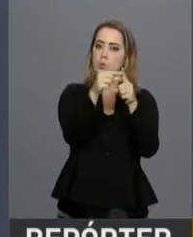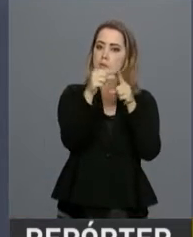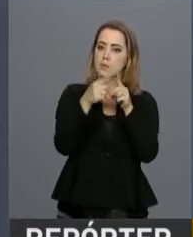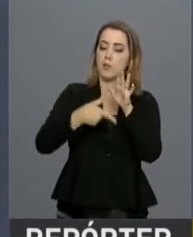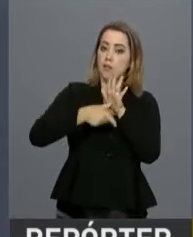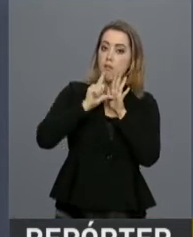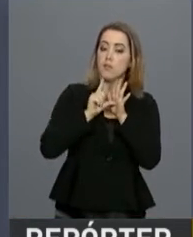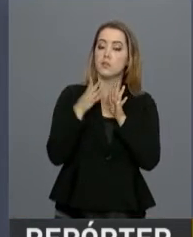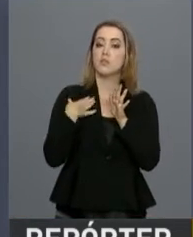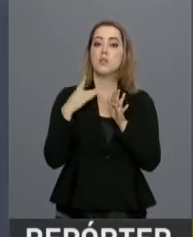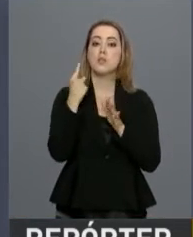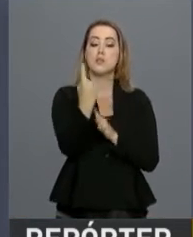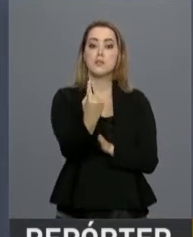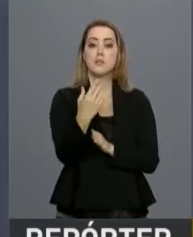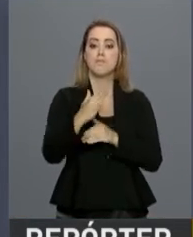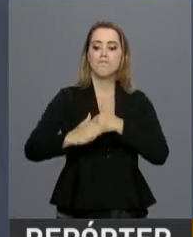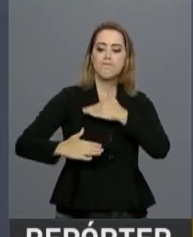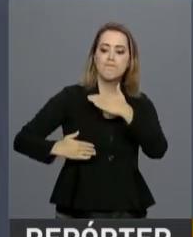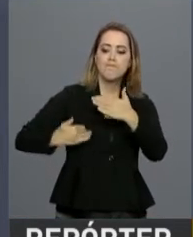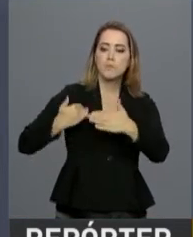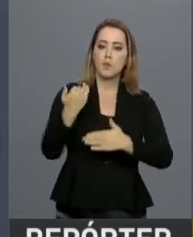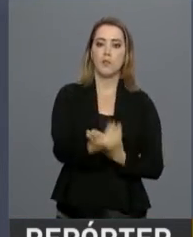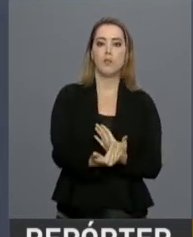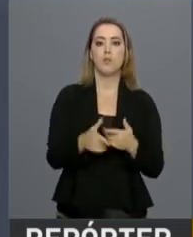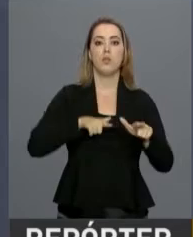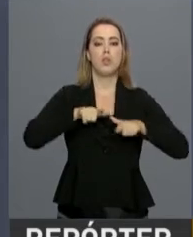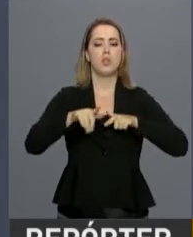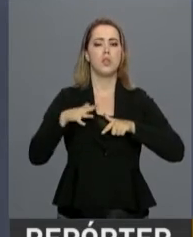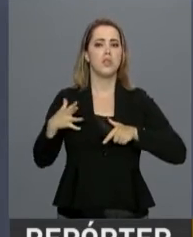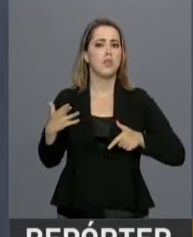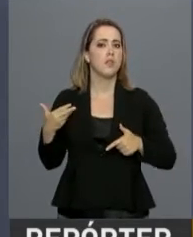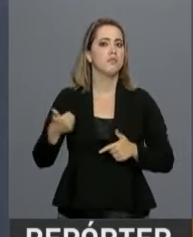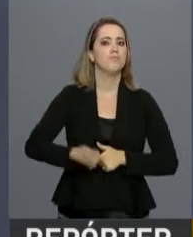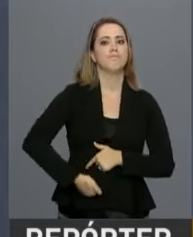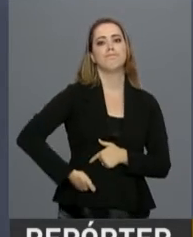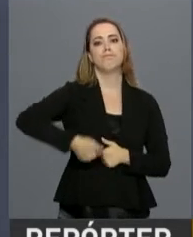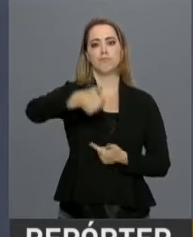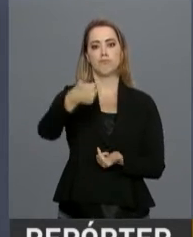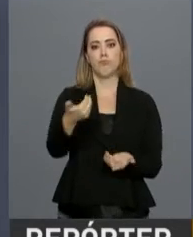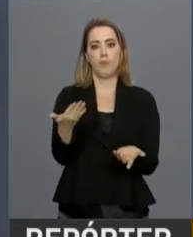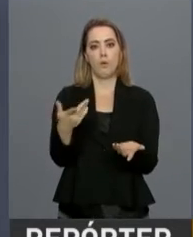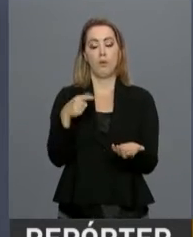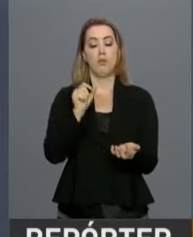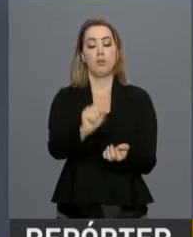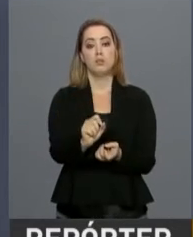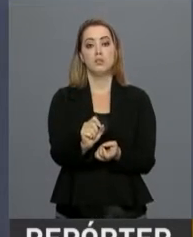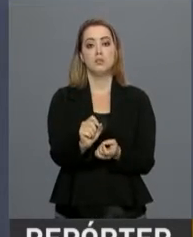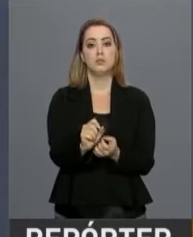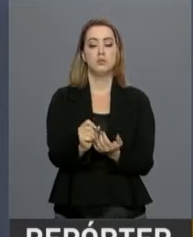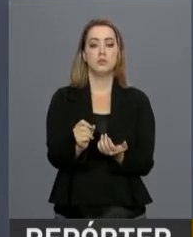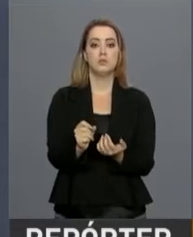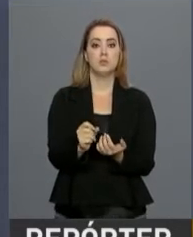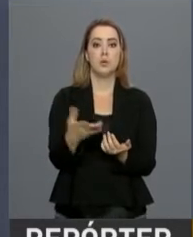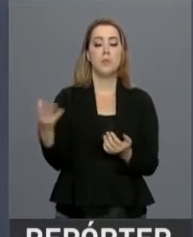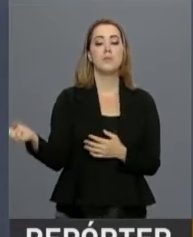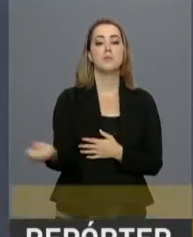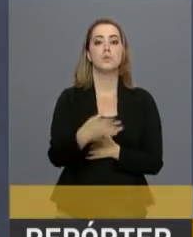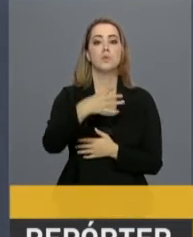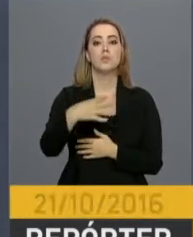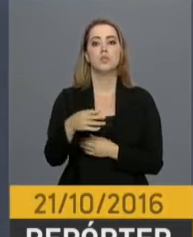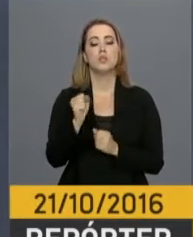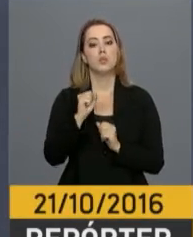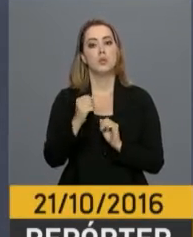um passo gigantesco, um passo revolucionário para que esse novo